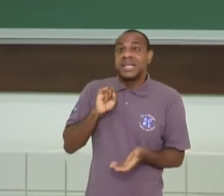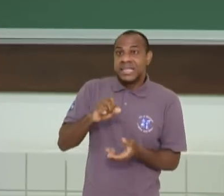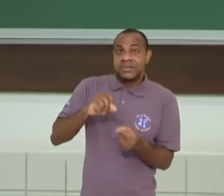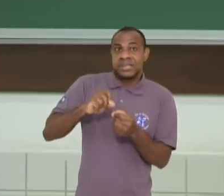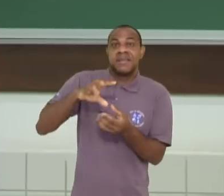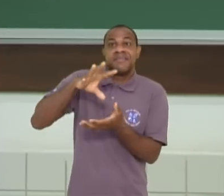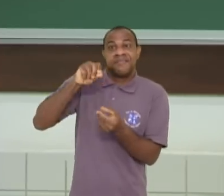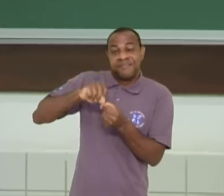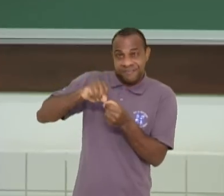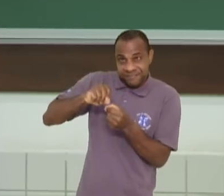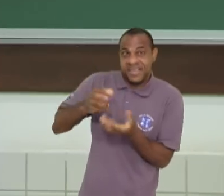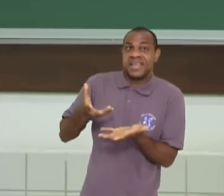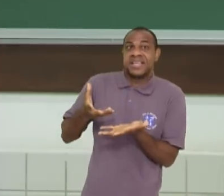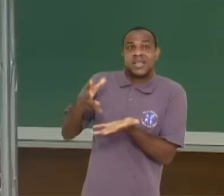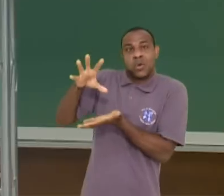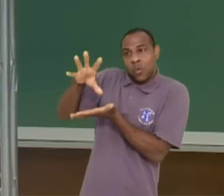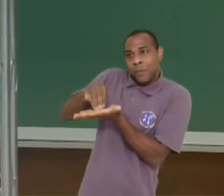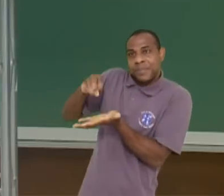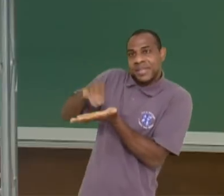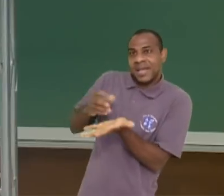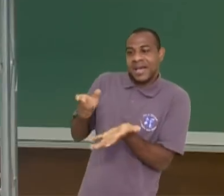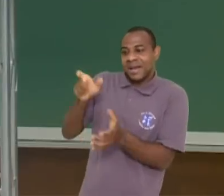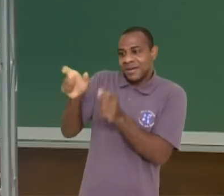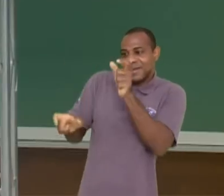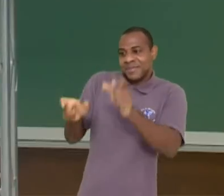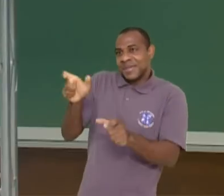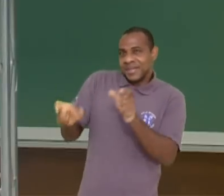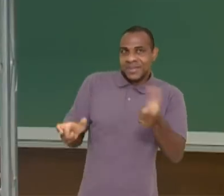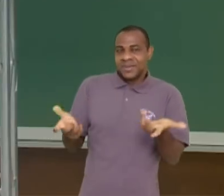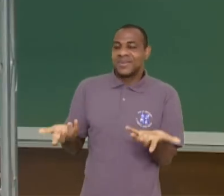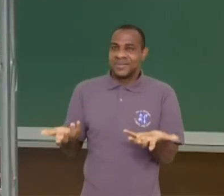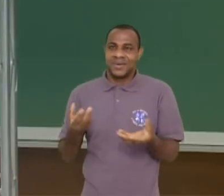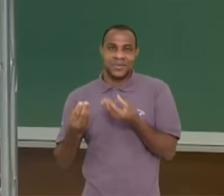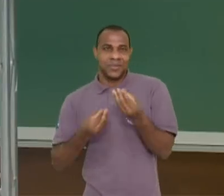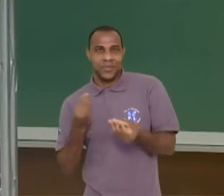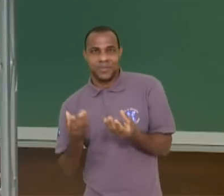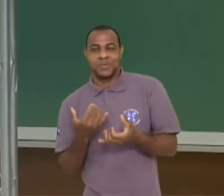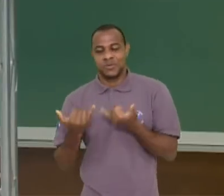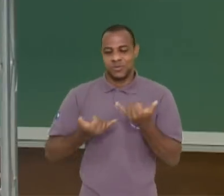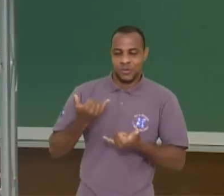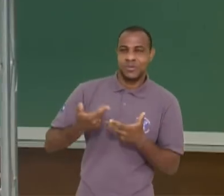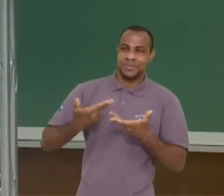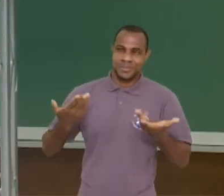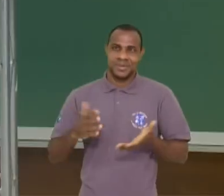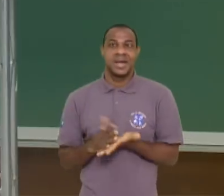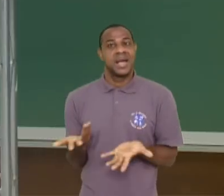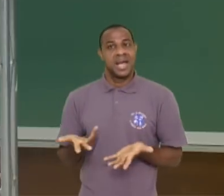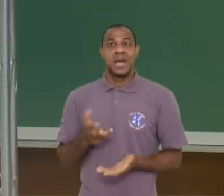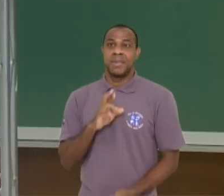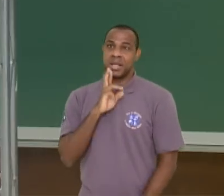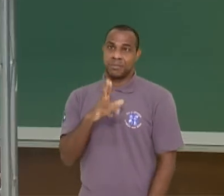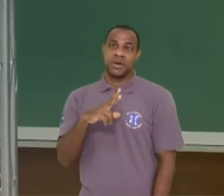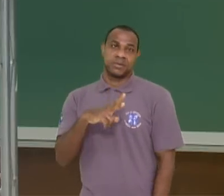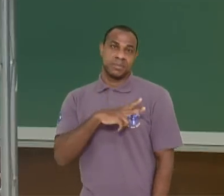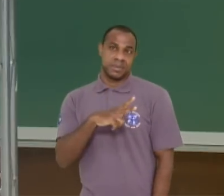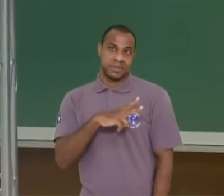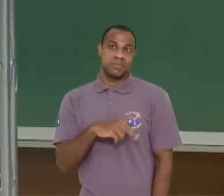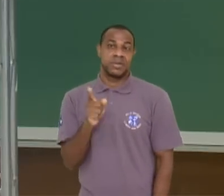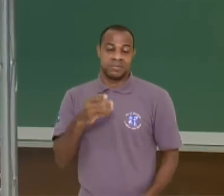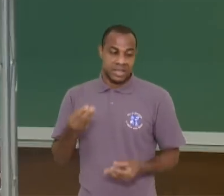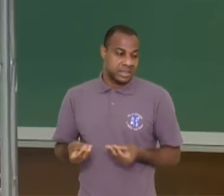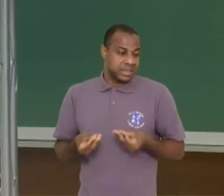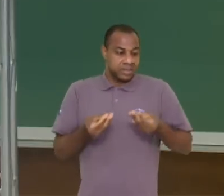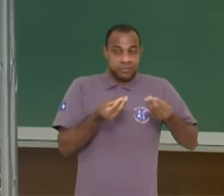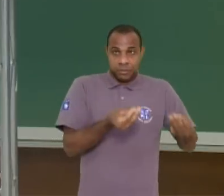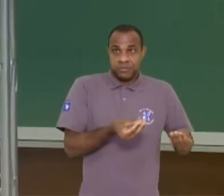de que maneira que isso ocorreu, né? Então tudo isso daí é resposta de cunho pessoal que você pode estar devolvendo a atividade